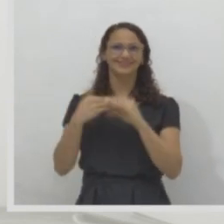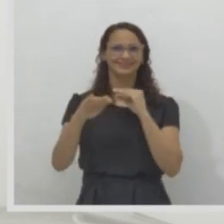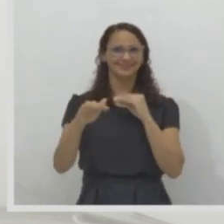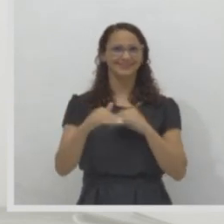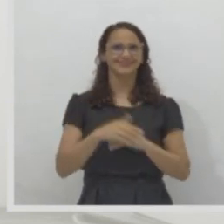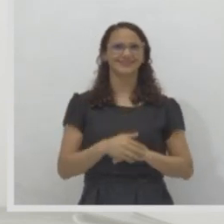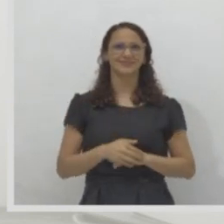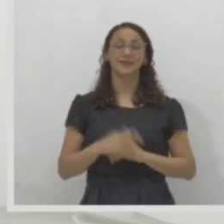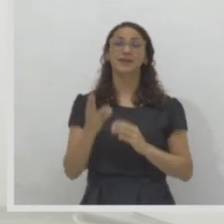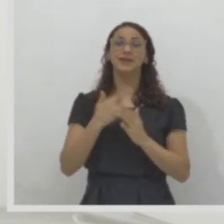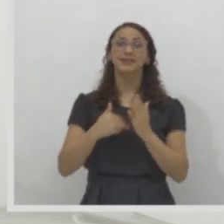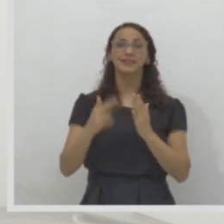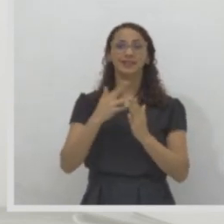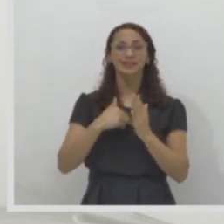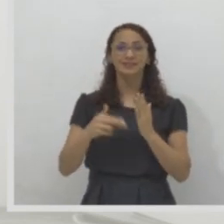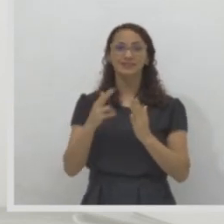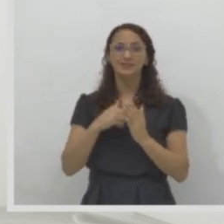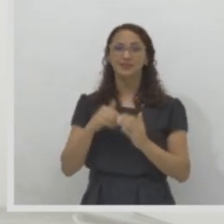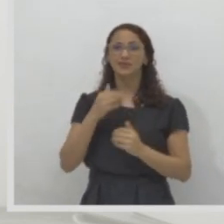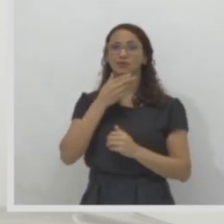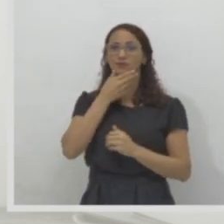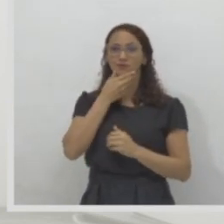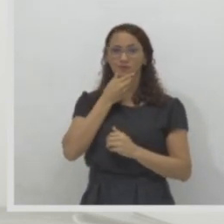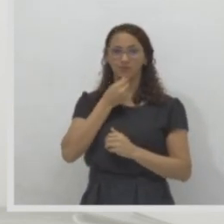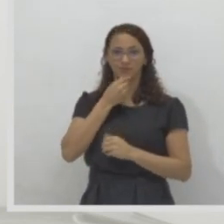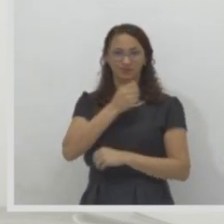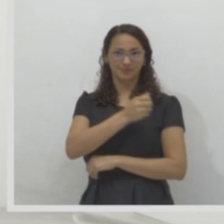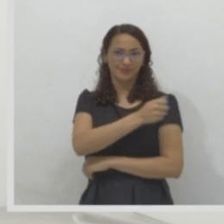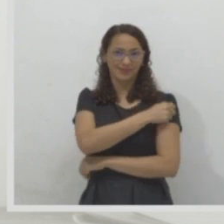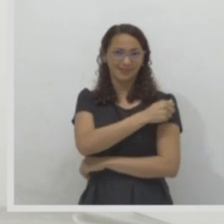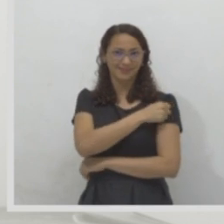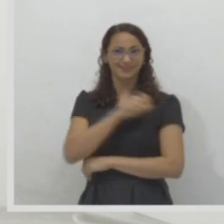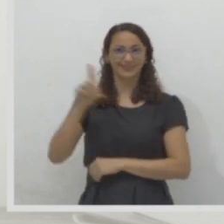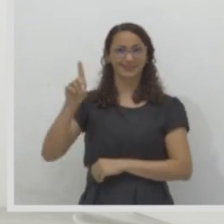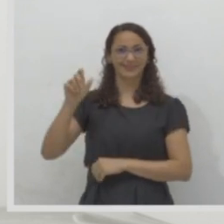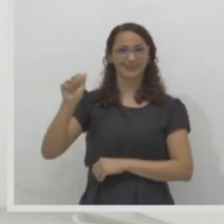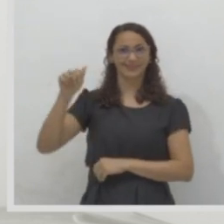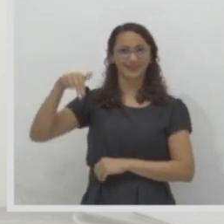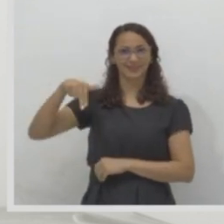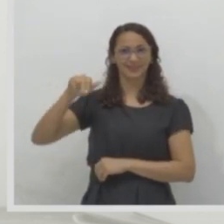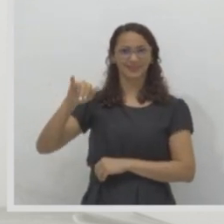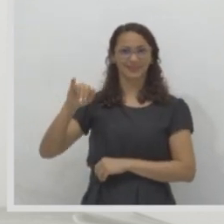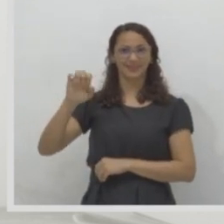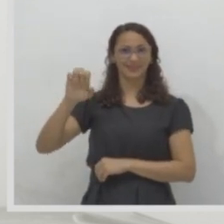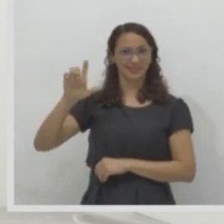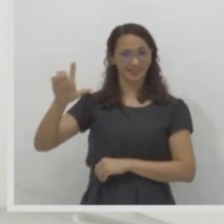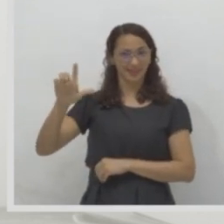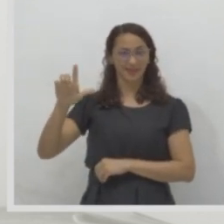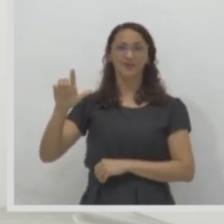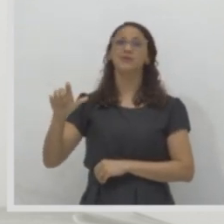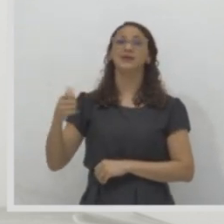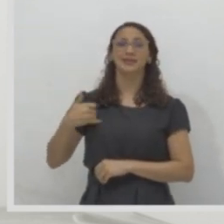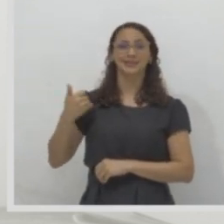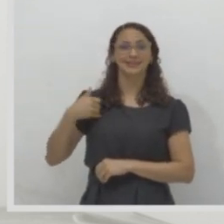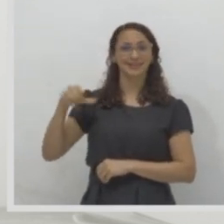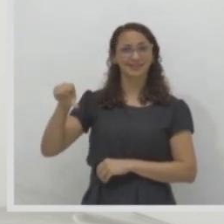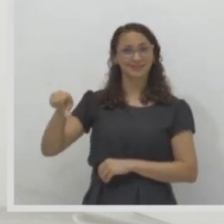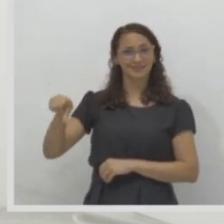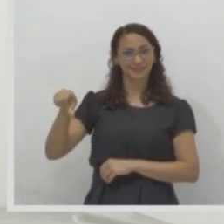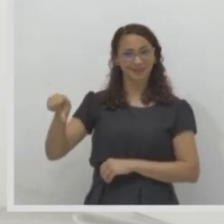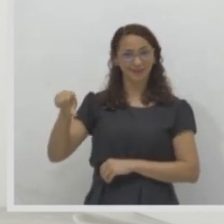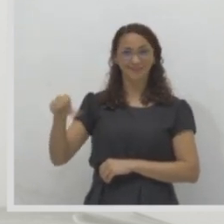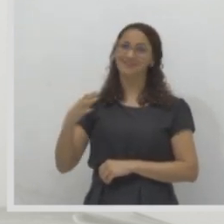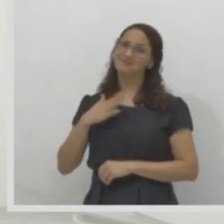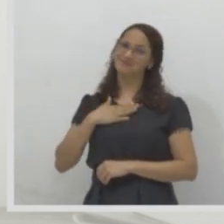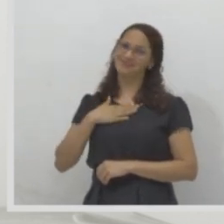Esse desenho foi feito pelo aluno Daniel Borba. Tem 9 anos, faz o quarto ano na escola Cezin. E que, por acaso, é meu filho.